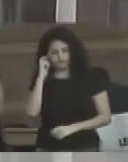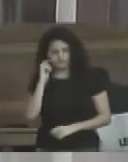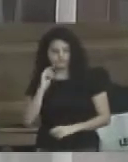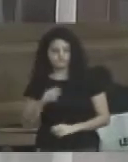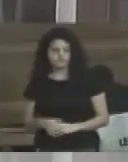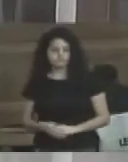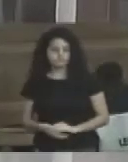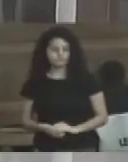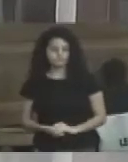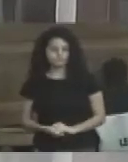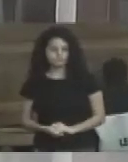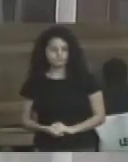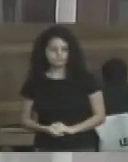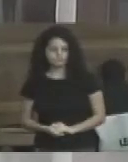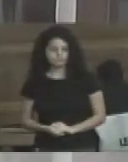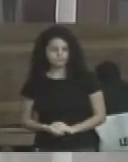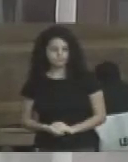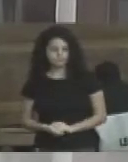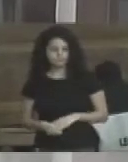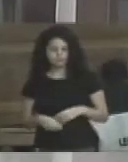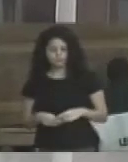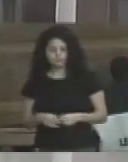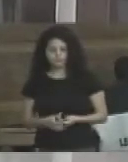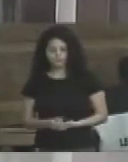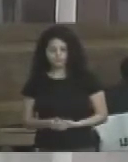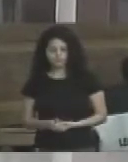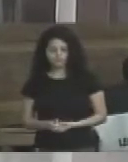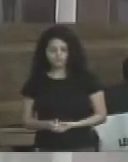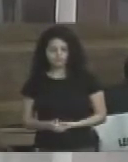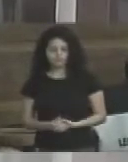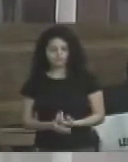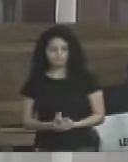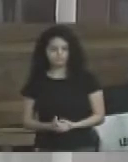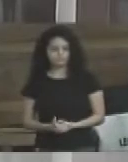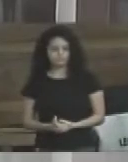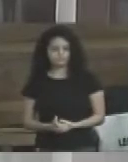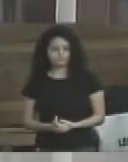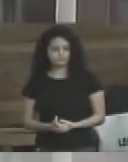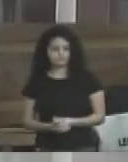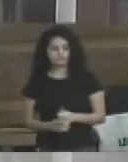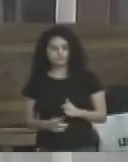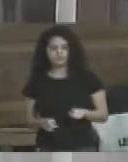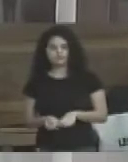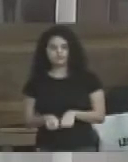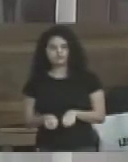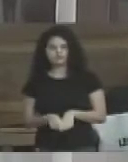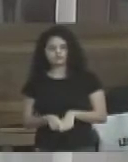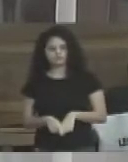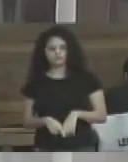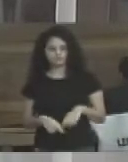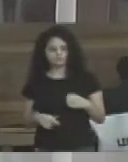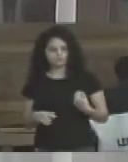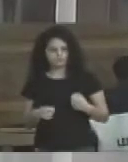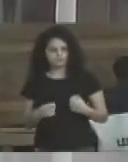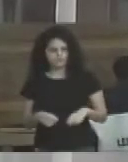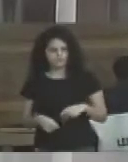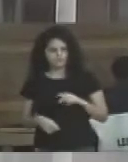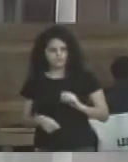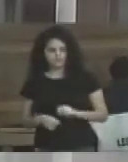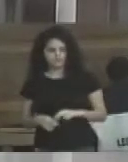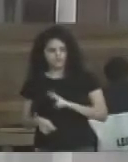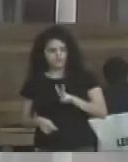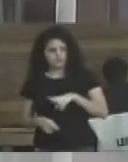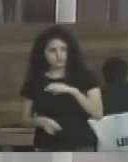legislação vigente, na qual originou o empreendimento, tendo também o fator de averiguar uma denúncia que me